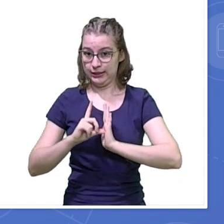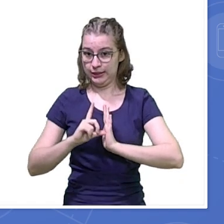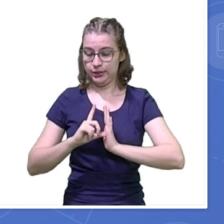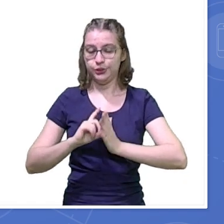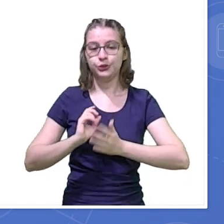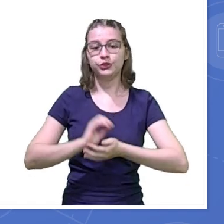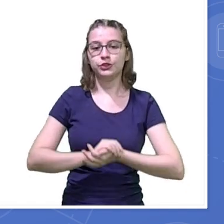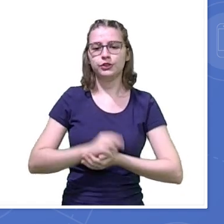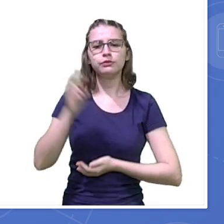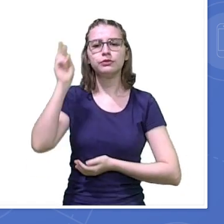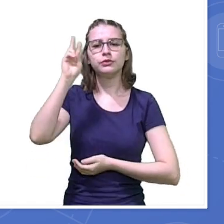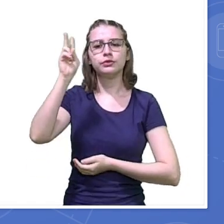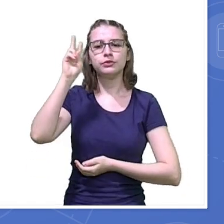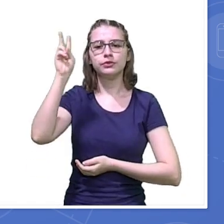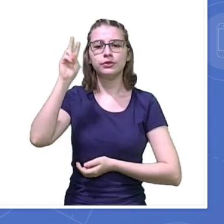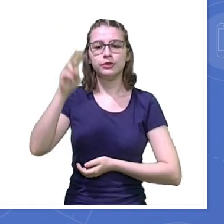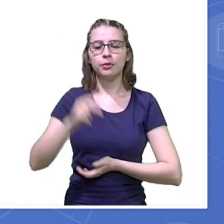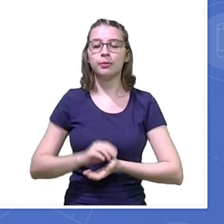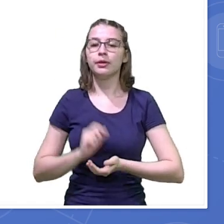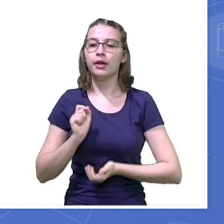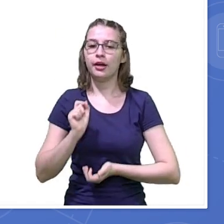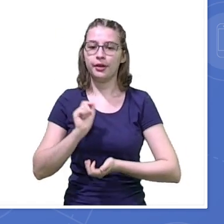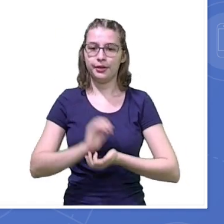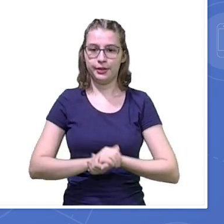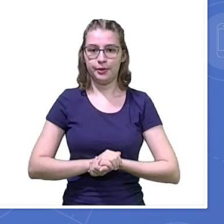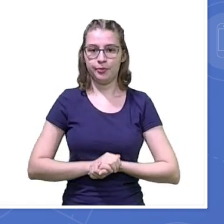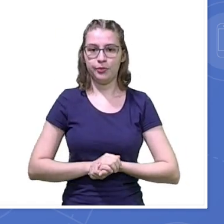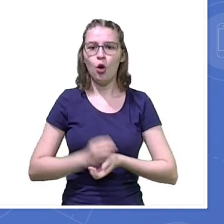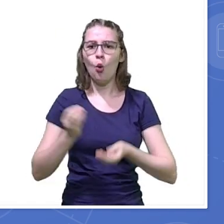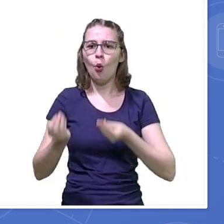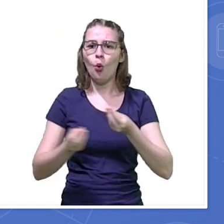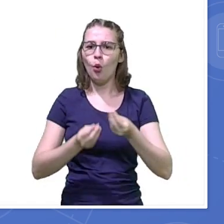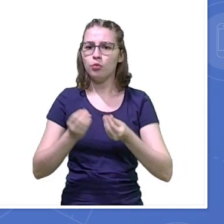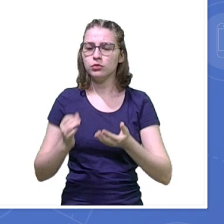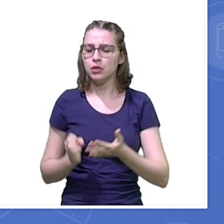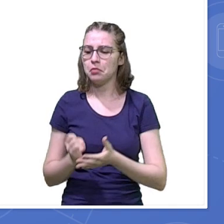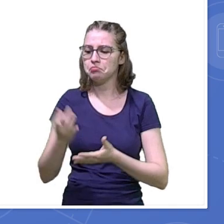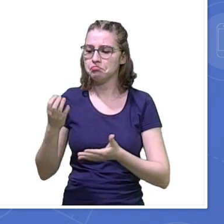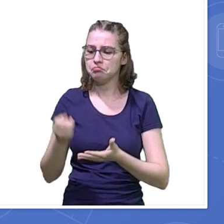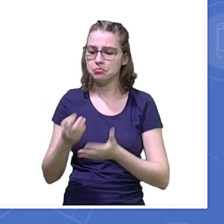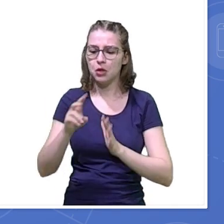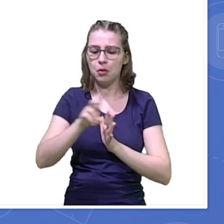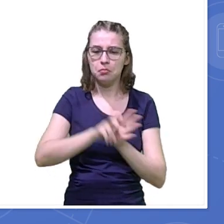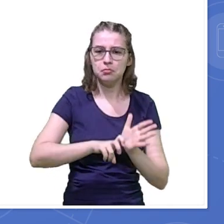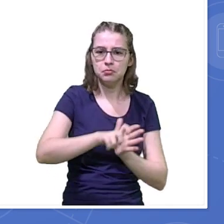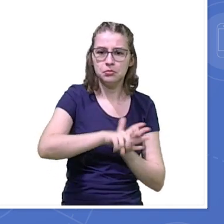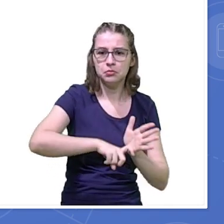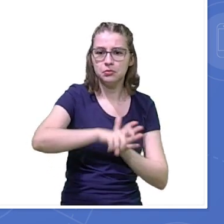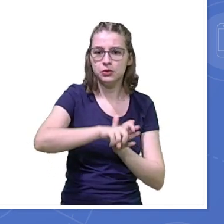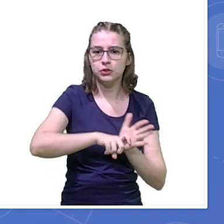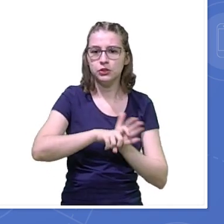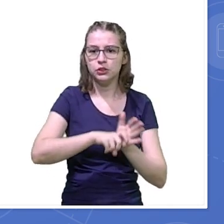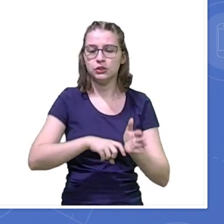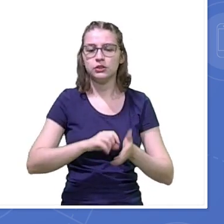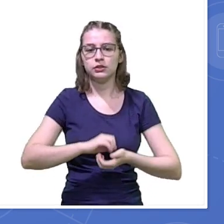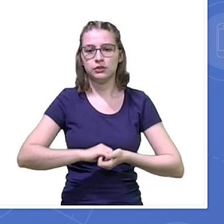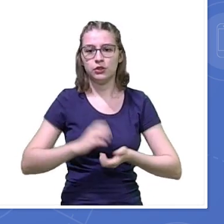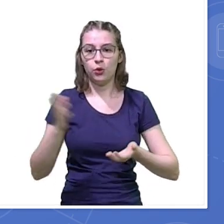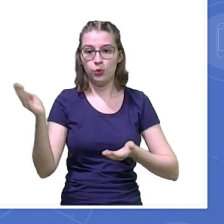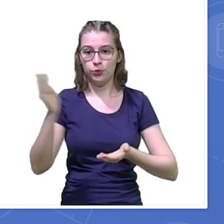café, vamos só lembrar hoje em dia como é que está aí, né, a produção agropecuária do Brasil. Né? A gente tem